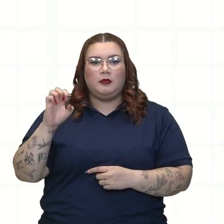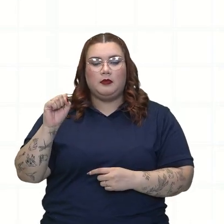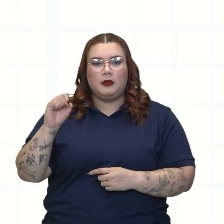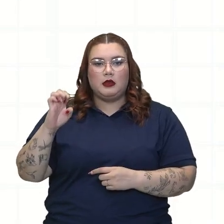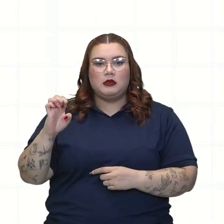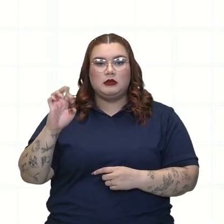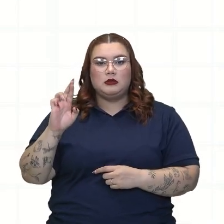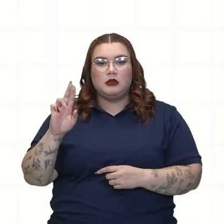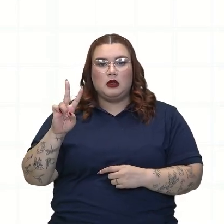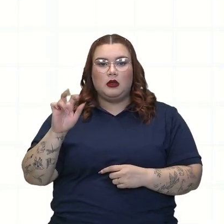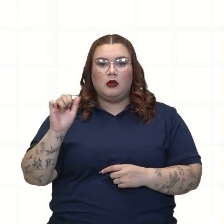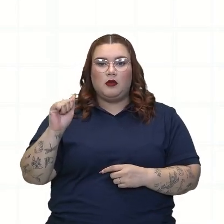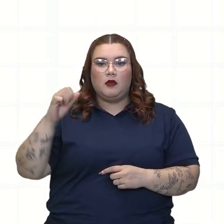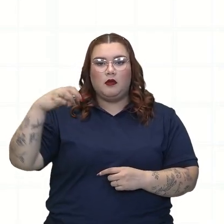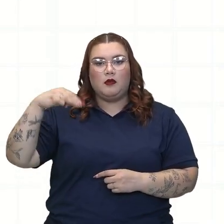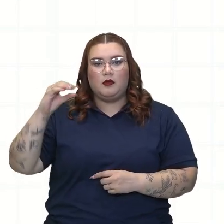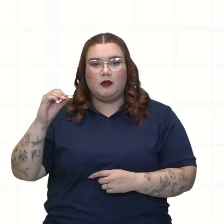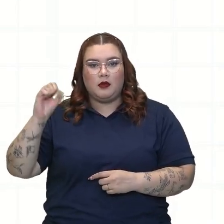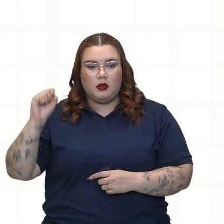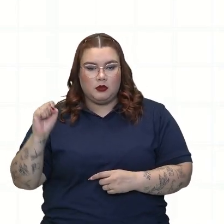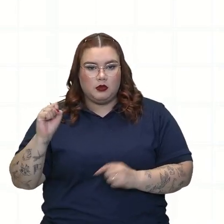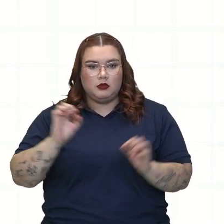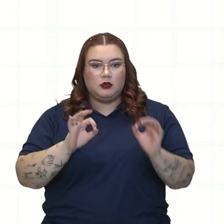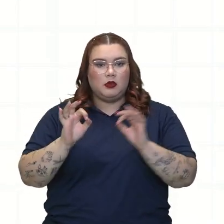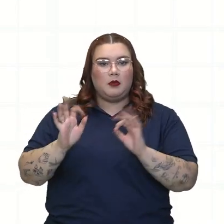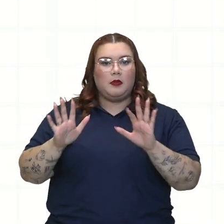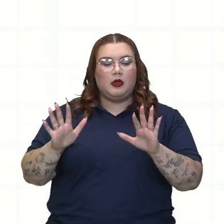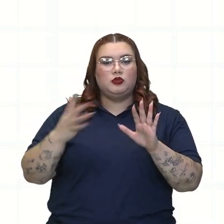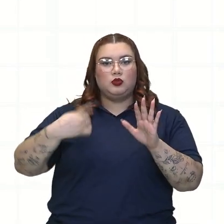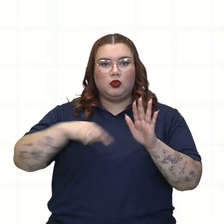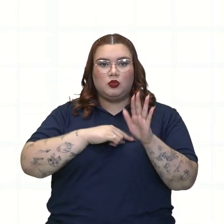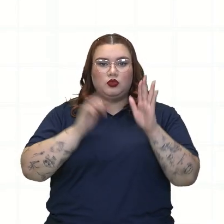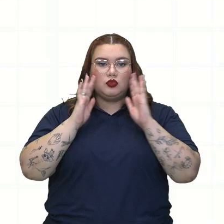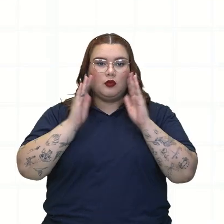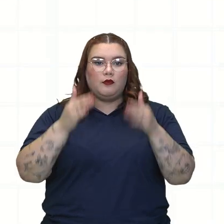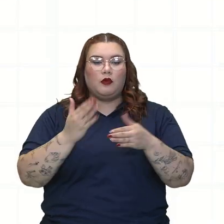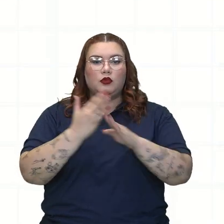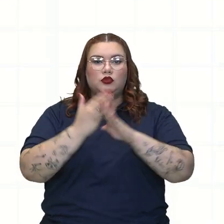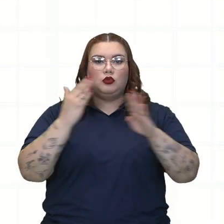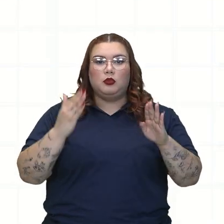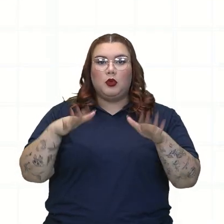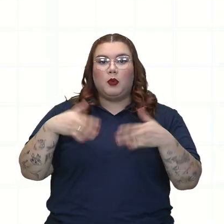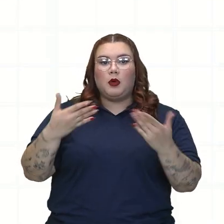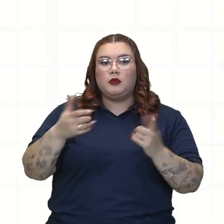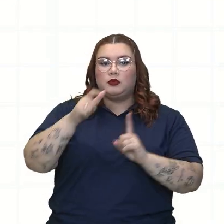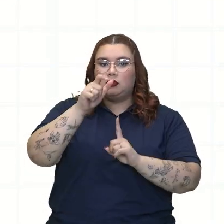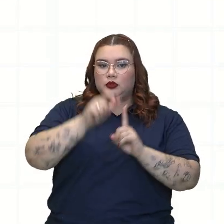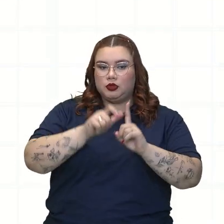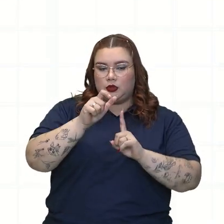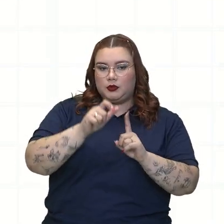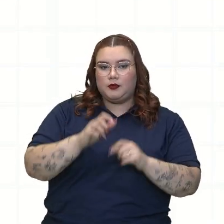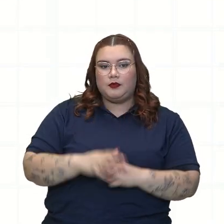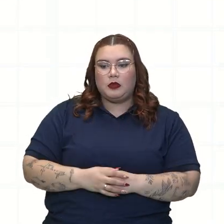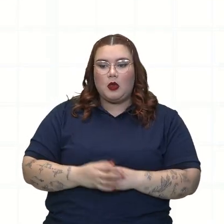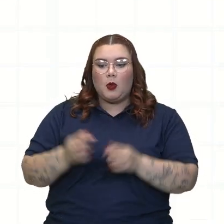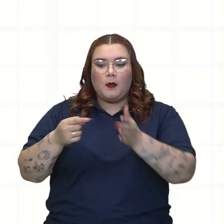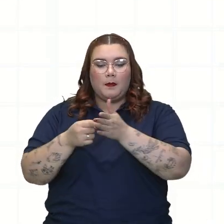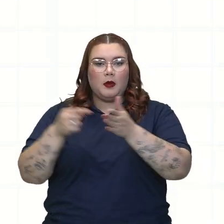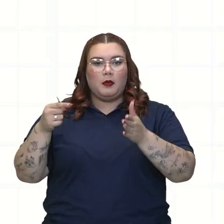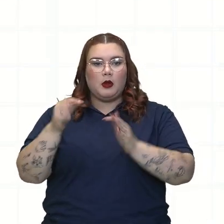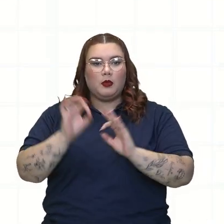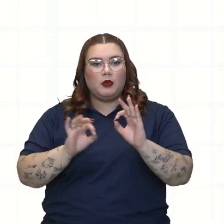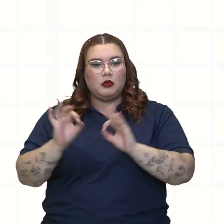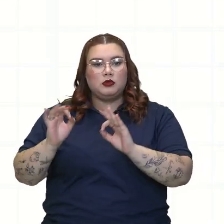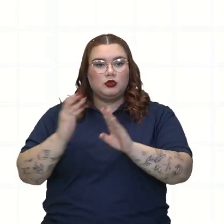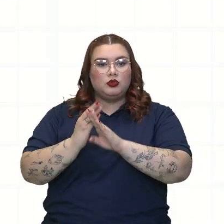melhor aqui, identificar sujeito, que é com isso que a gente está trabalhando. Então, olha só. Qual é o primeiro passo? Identificar o